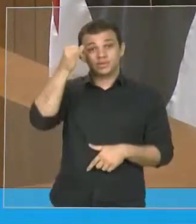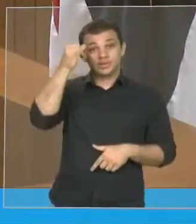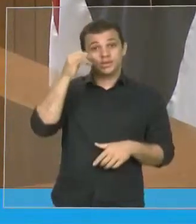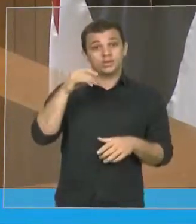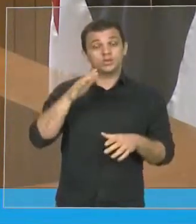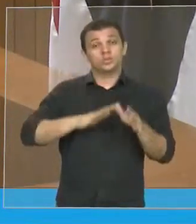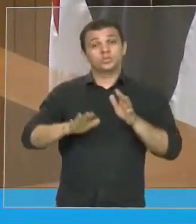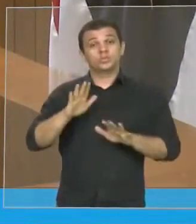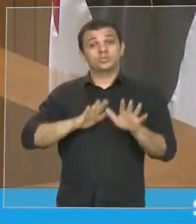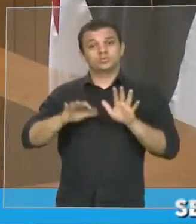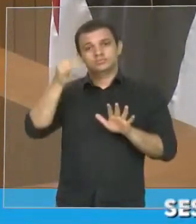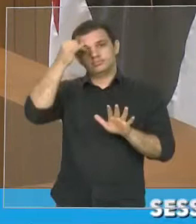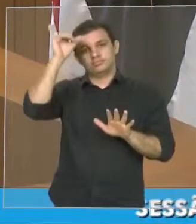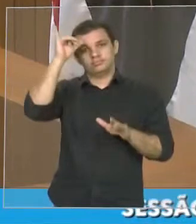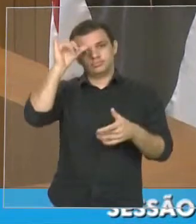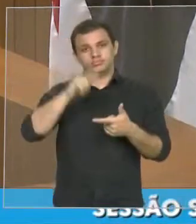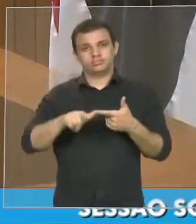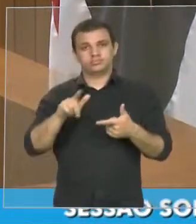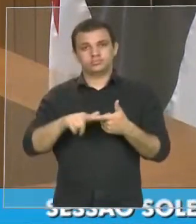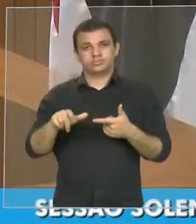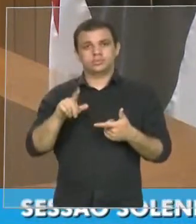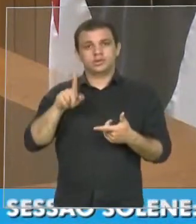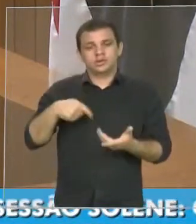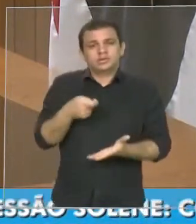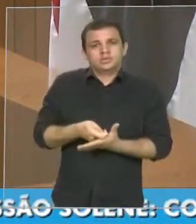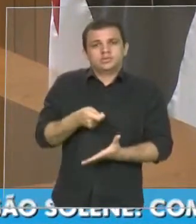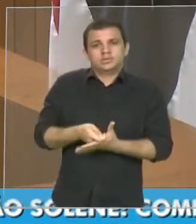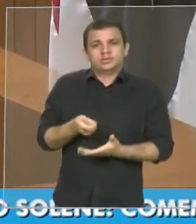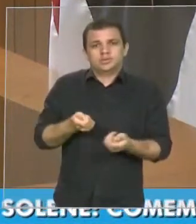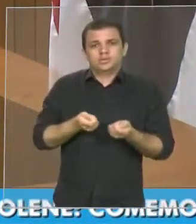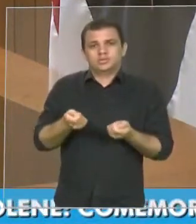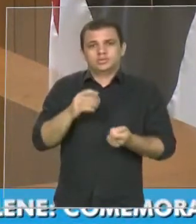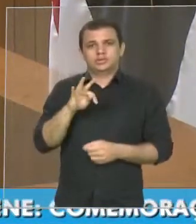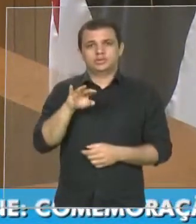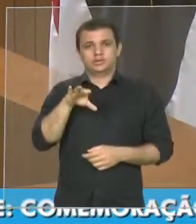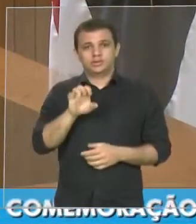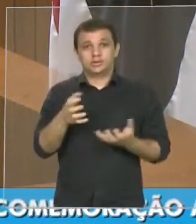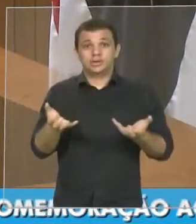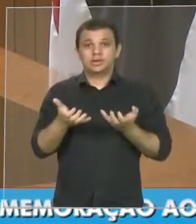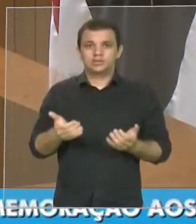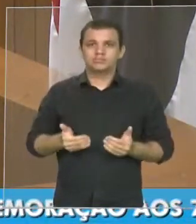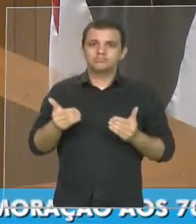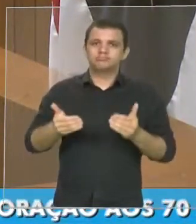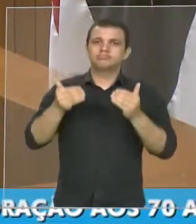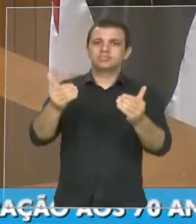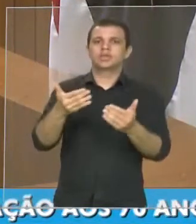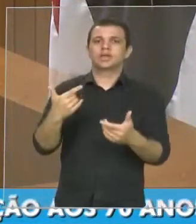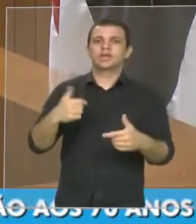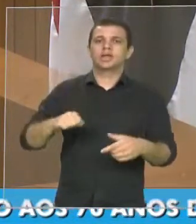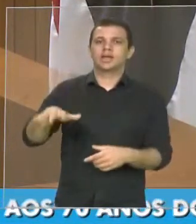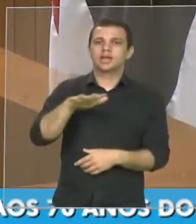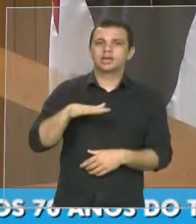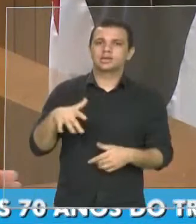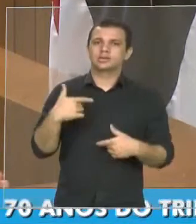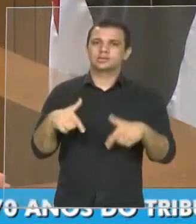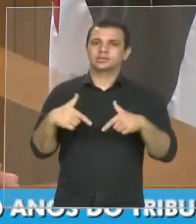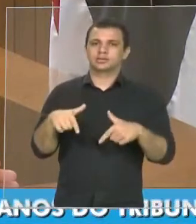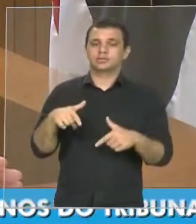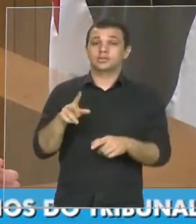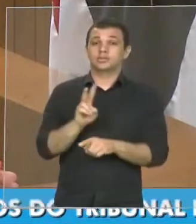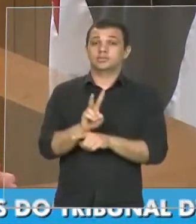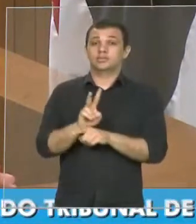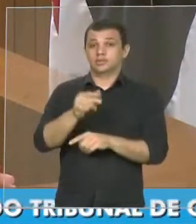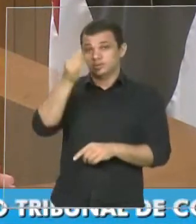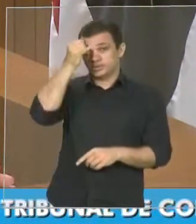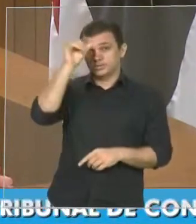firme das administrações do TCE em progredir nessa área de ações preventivas, doutor Lago. Porque esse